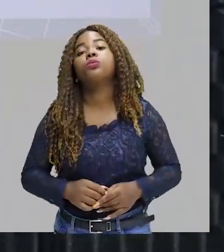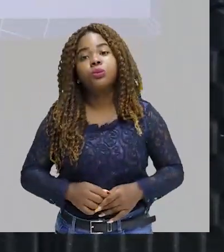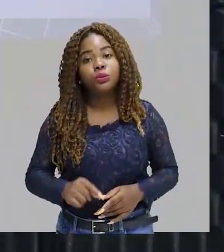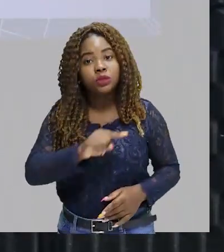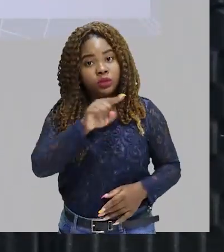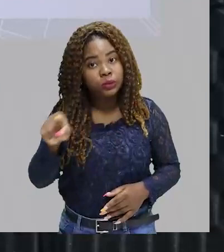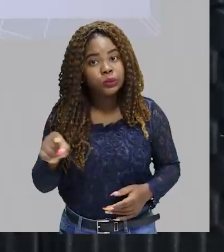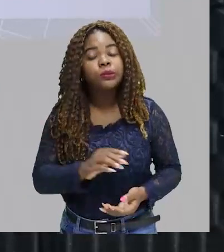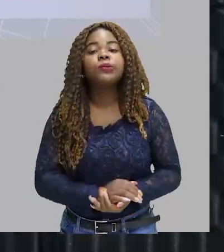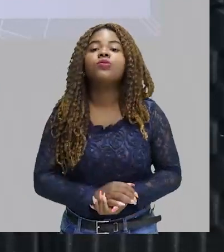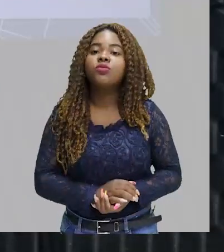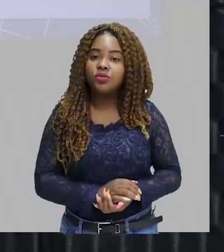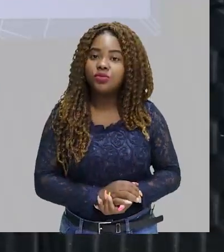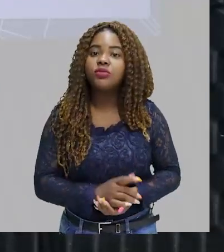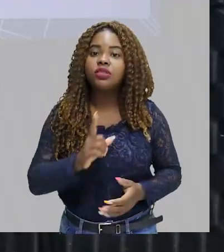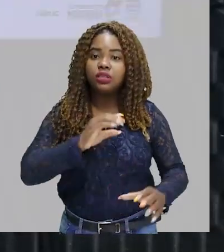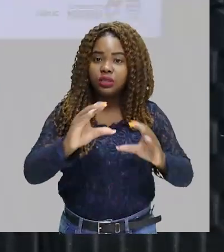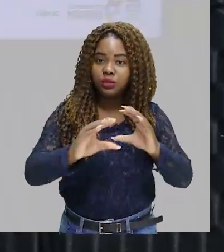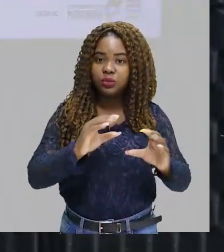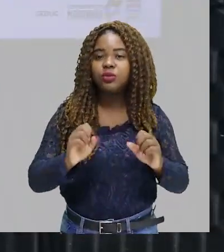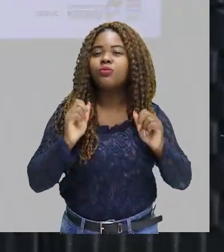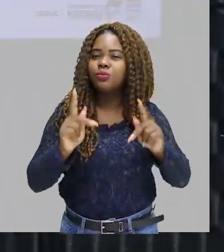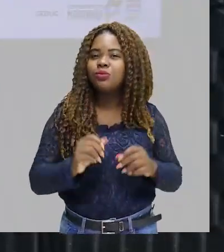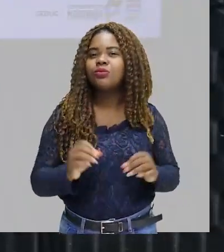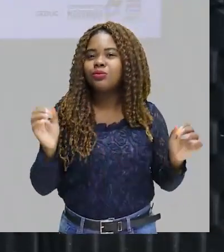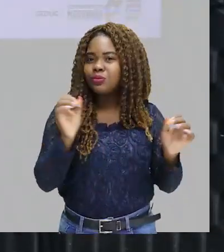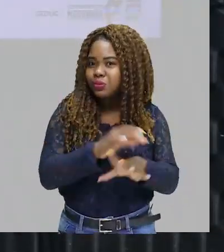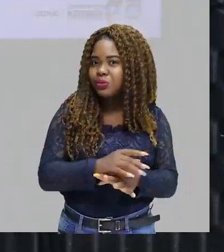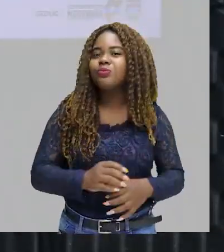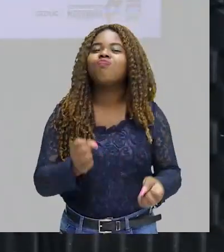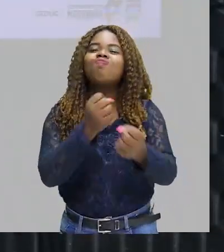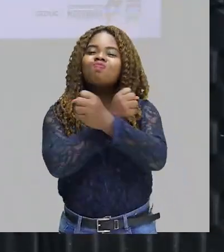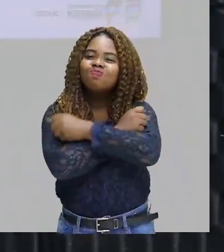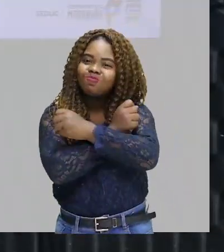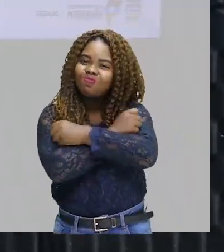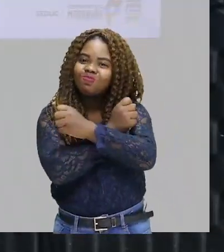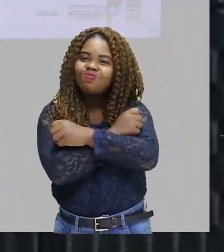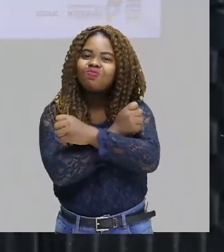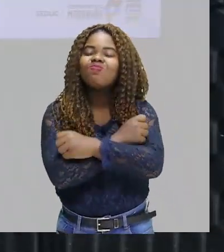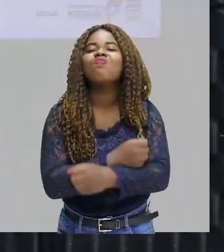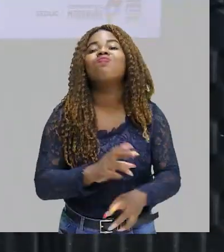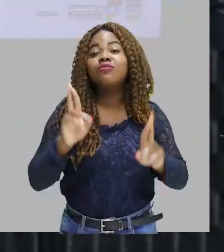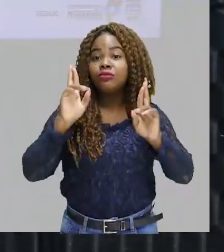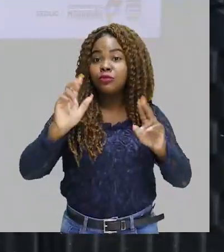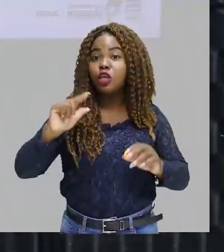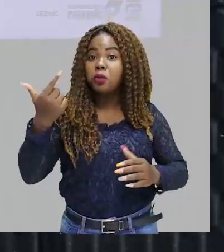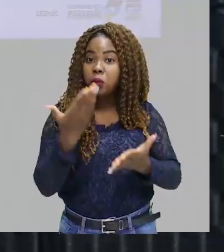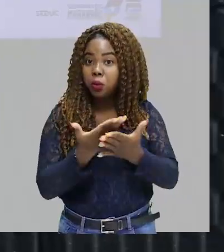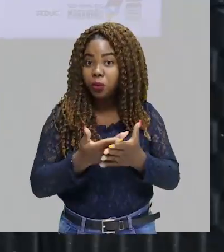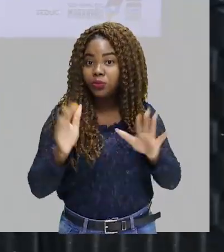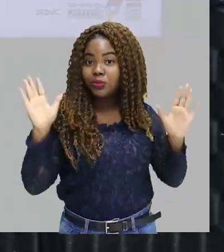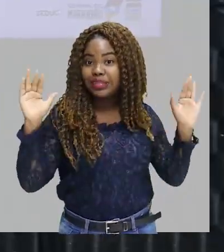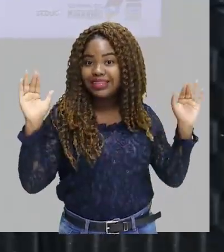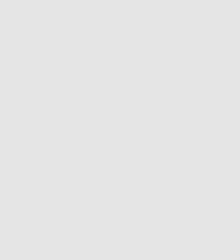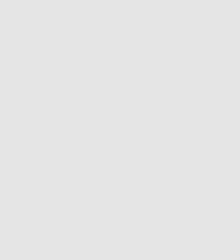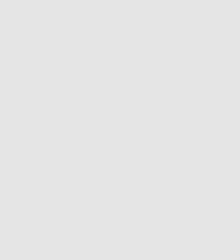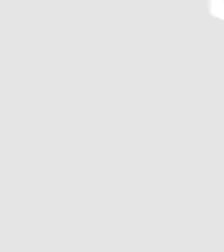estiverem estabelecendo essa comunicação. Então é isso, turma. Um abraço e aguardo vocês na próxima aula.